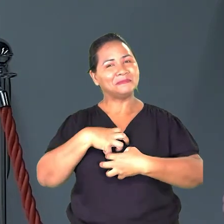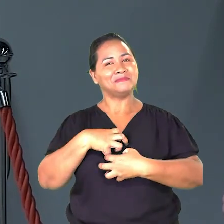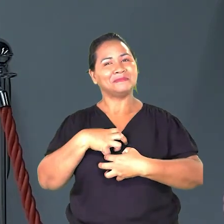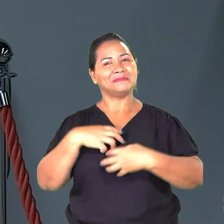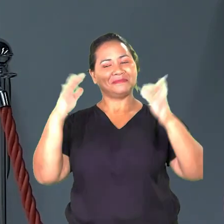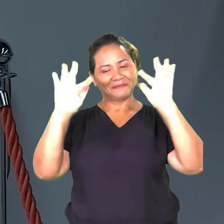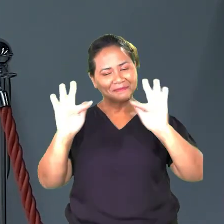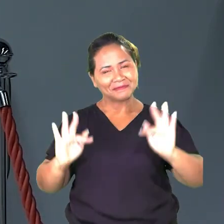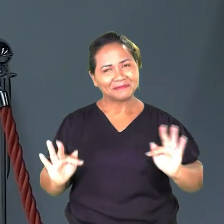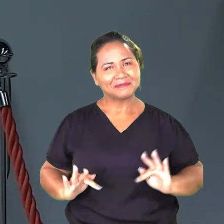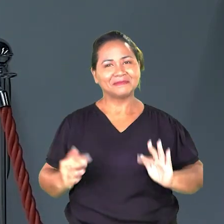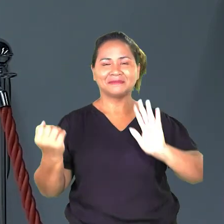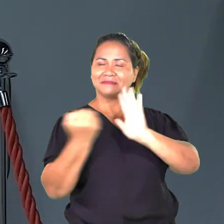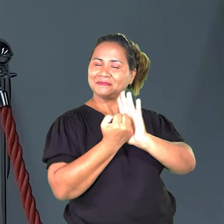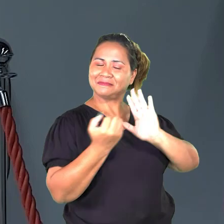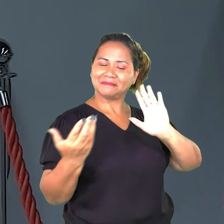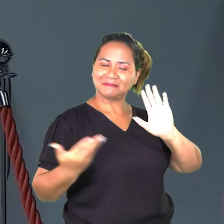2022.